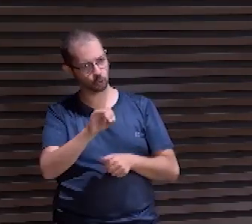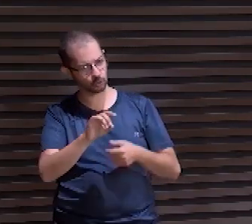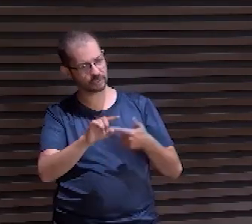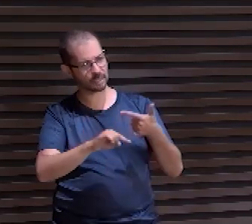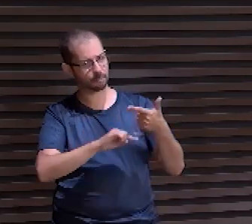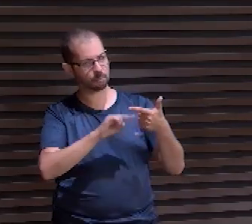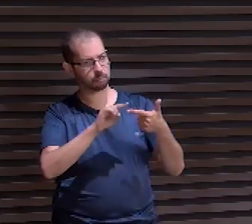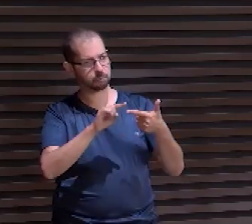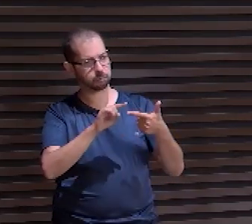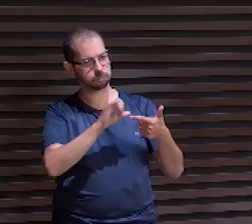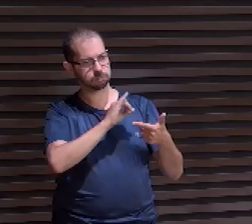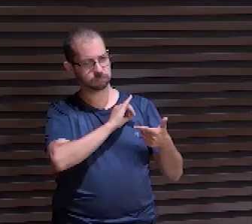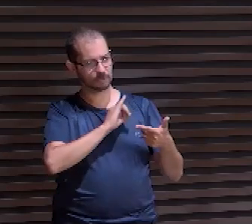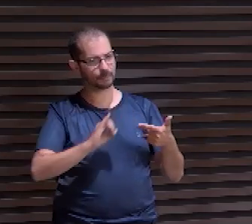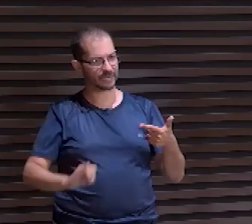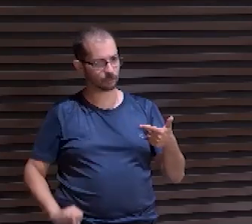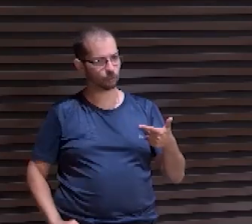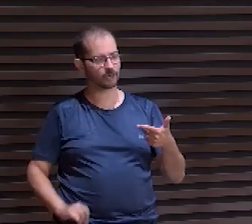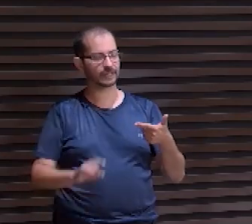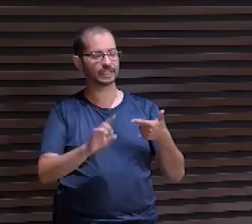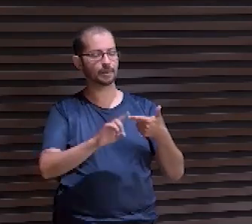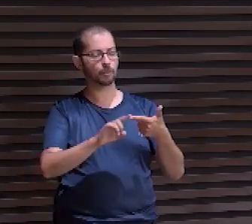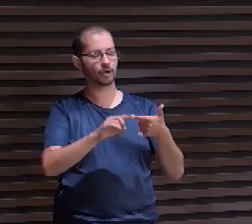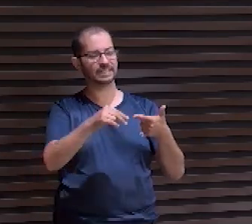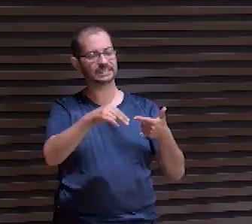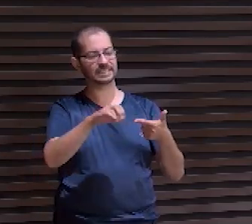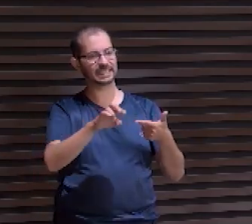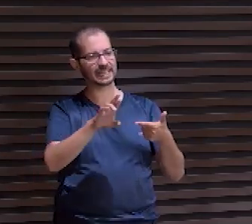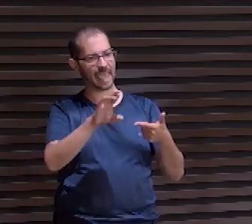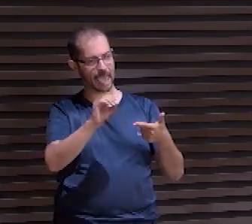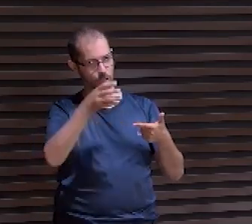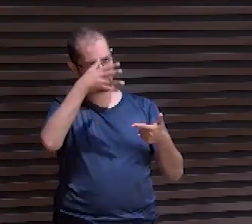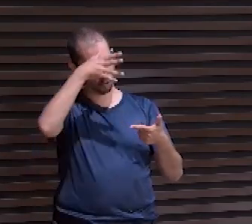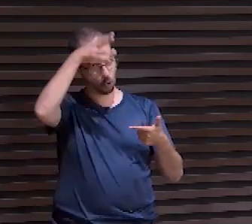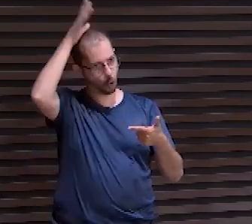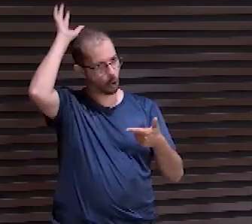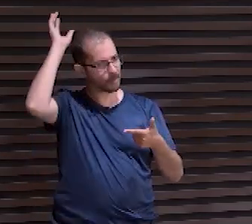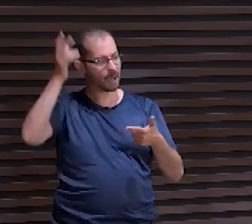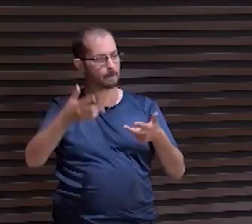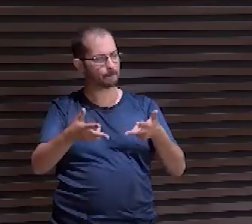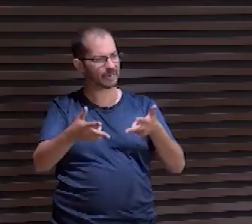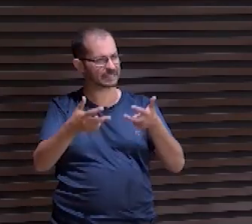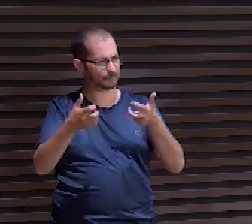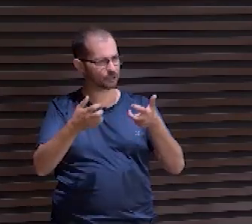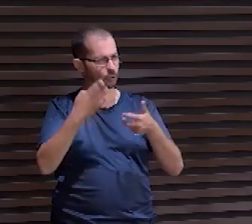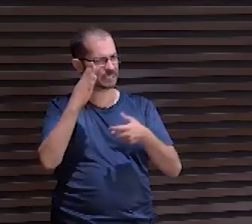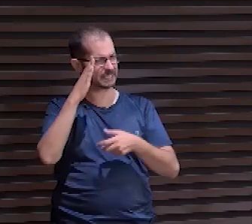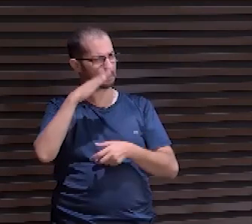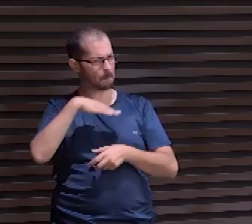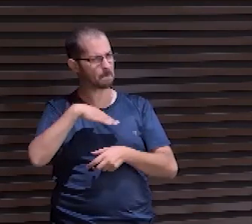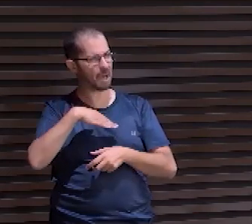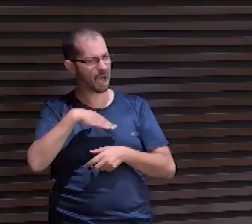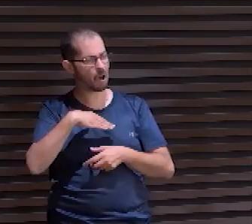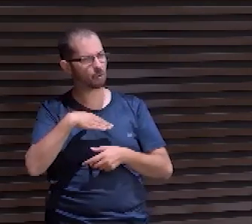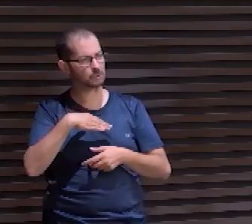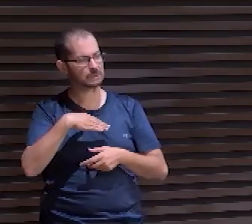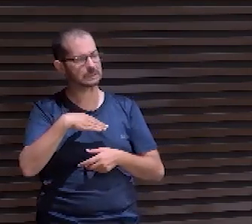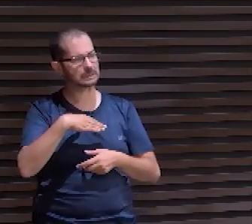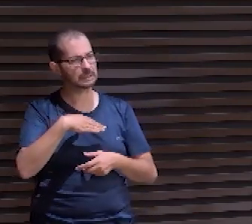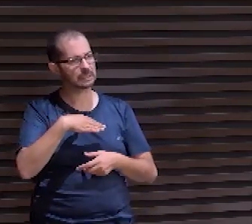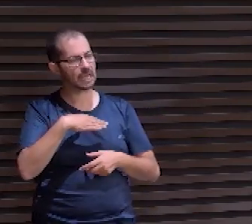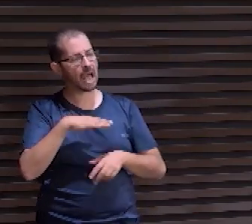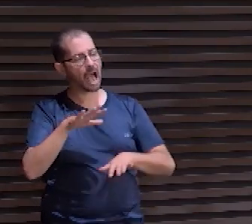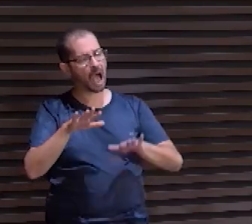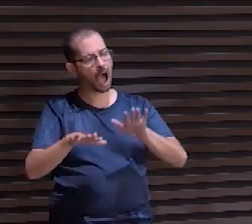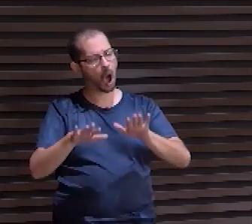perseguições cruentas e cruéis. Alguns destes